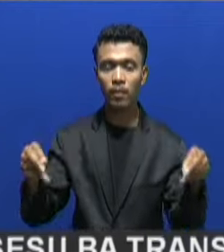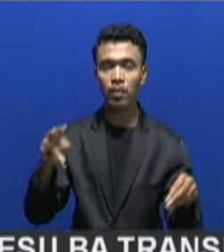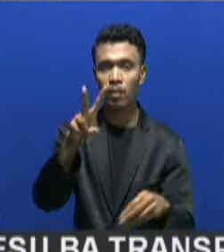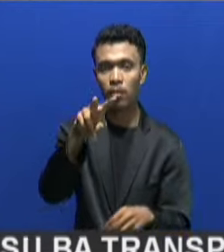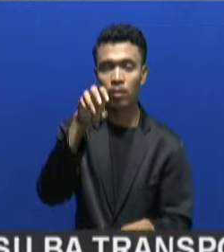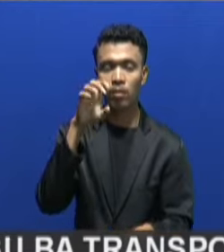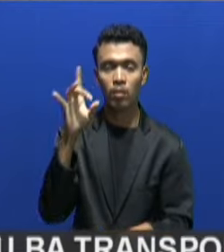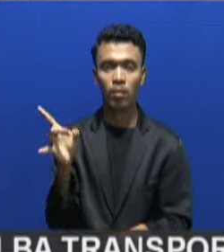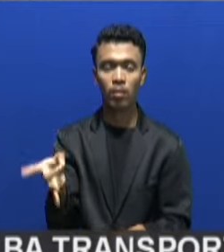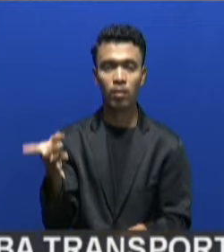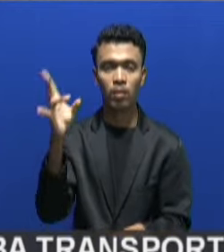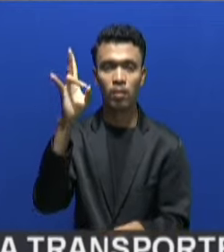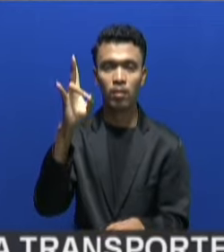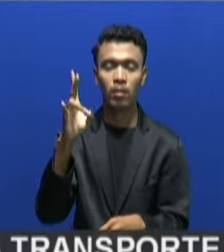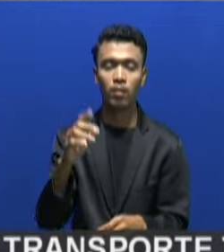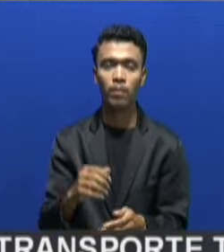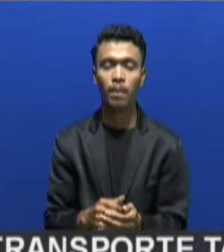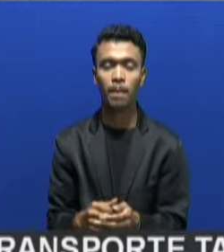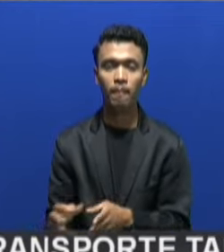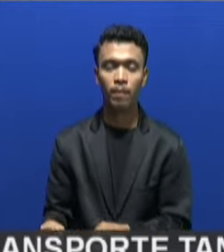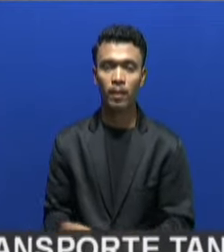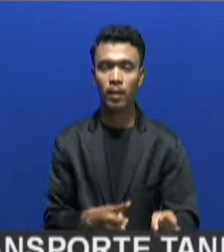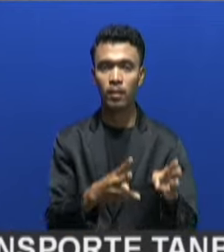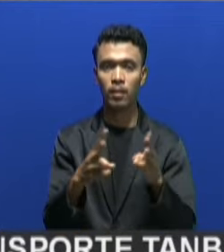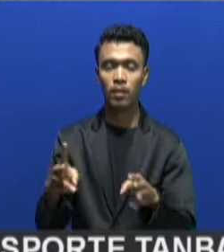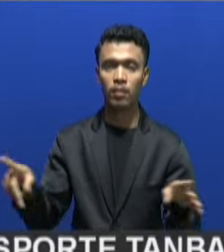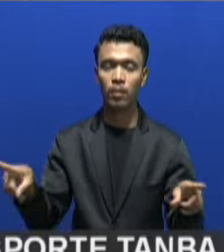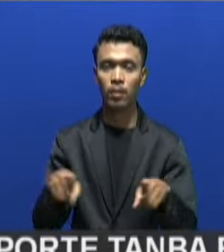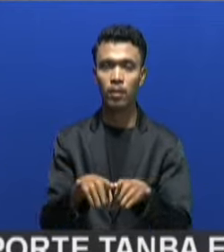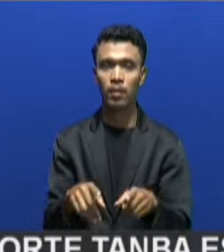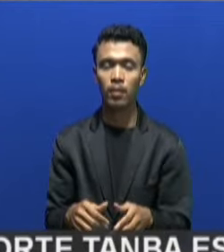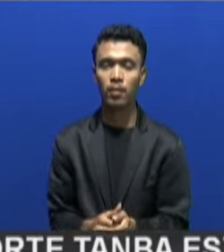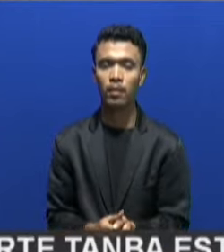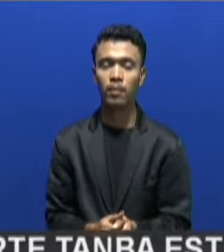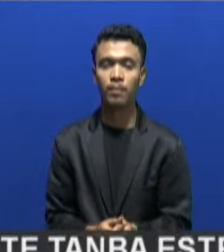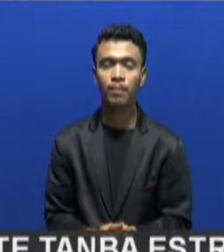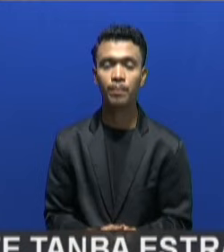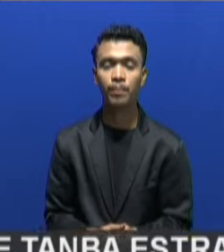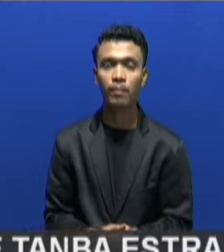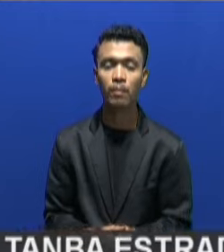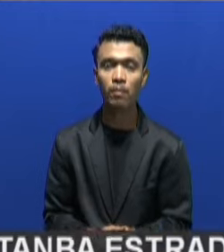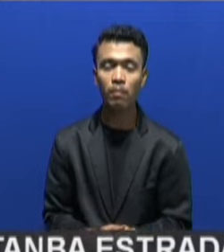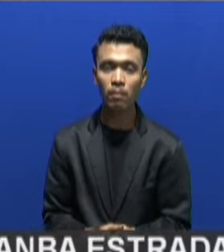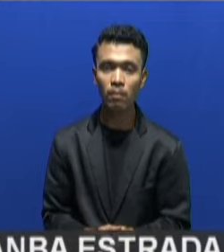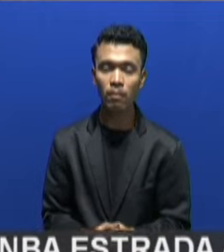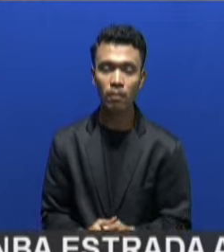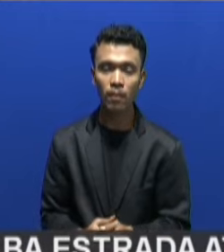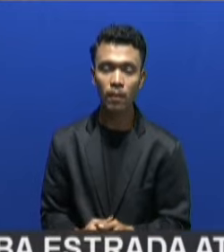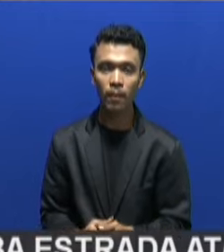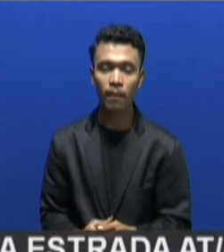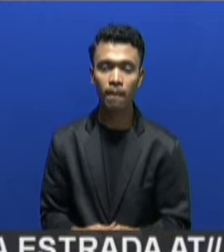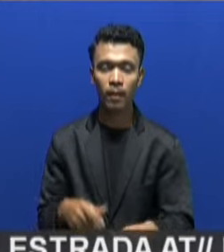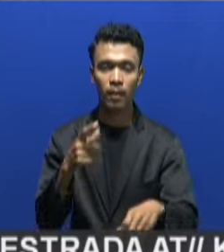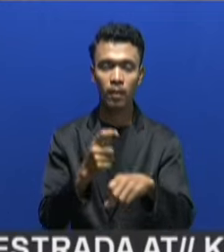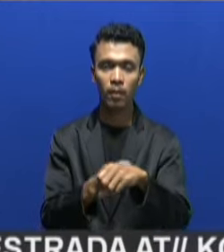resing hitu. Bedalan musane sane estrada de mo so beton ne musane sane to metro anesa. Ne project ne duração ne